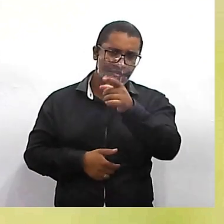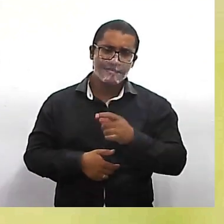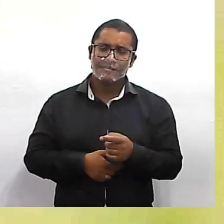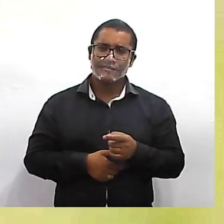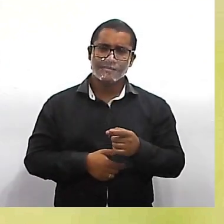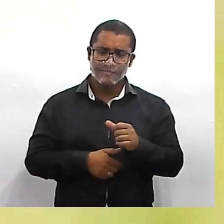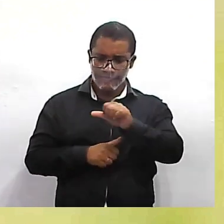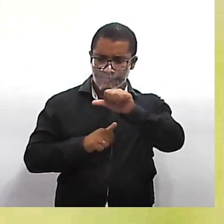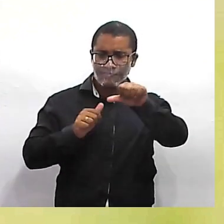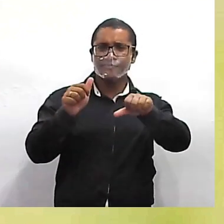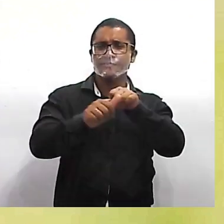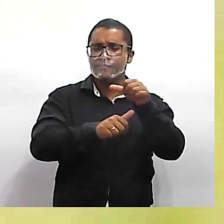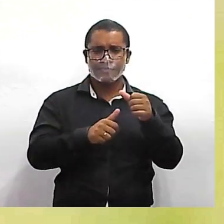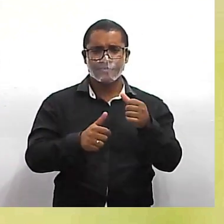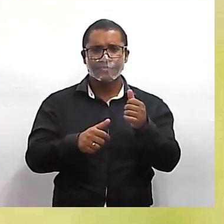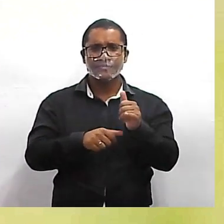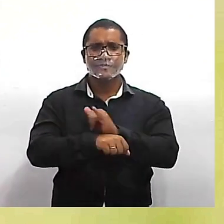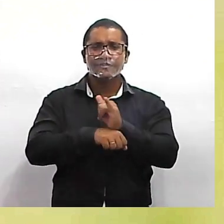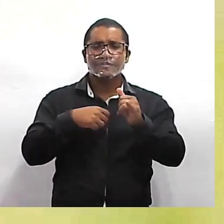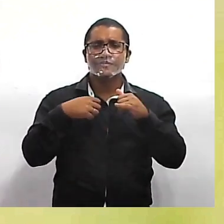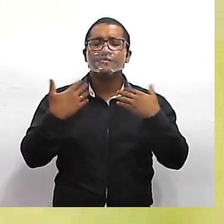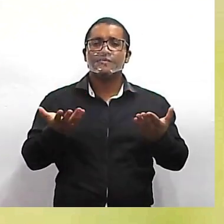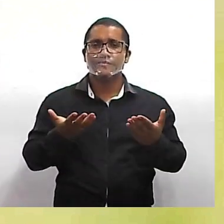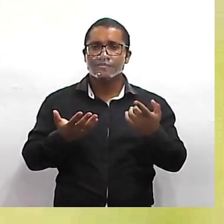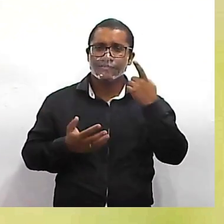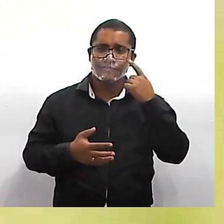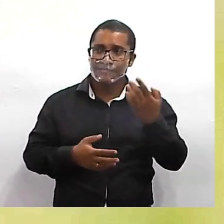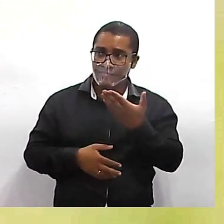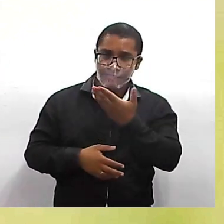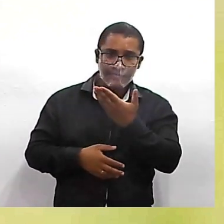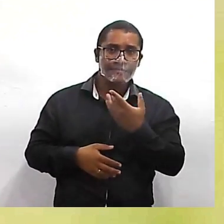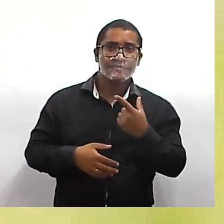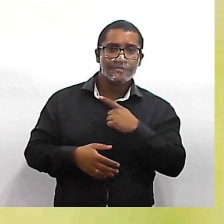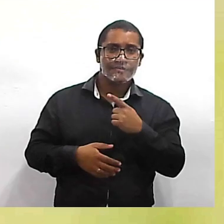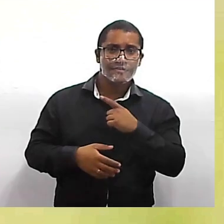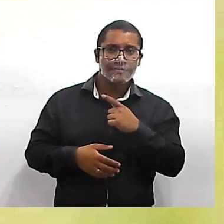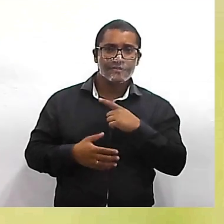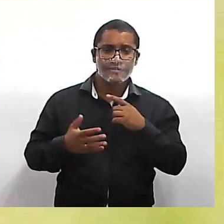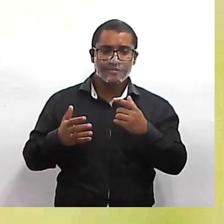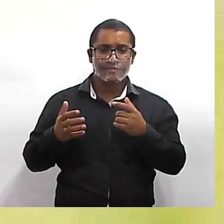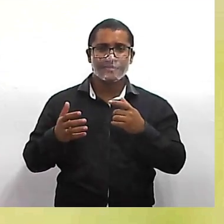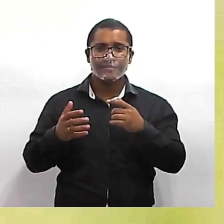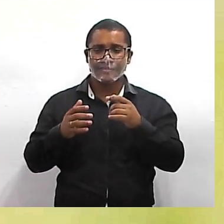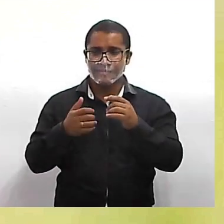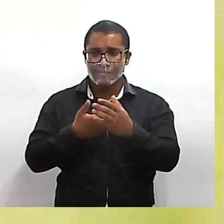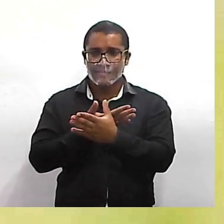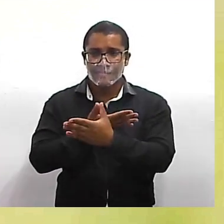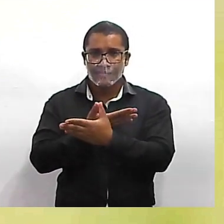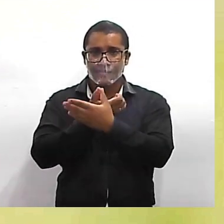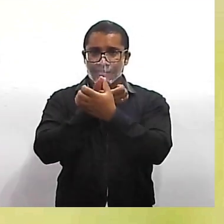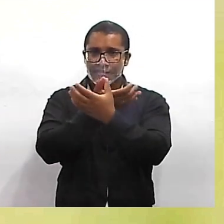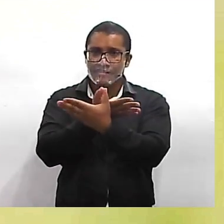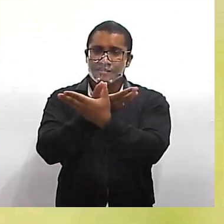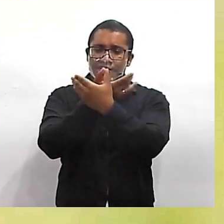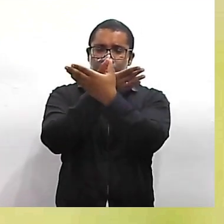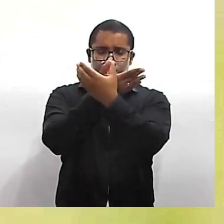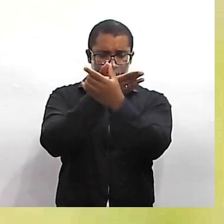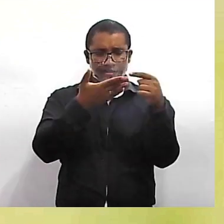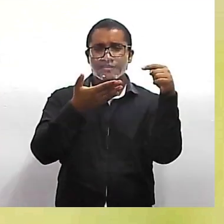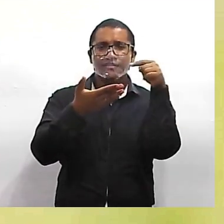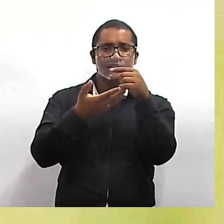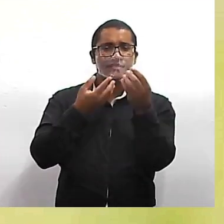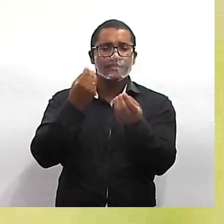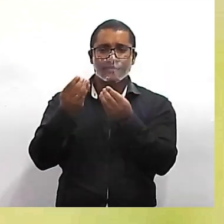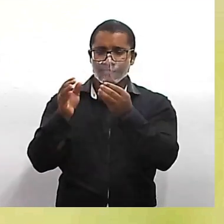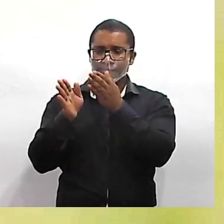está fazendo para se reinventar? Vamos olhar esse slide aí das fases que a borboleta passa, né? Ela vai passando